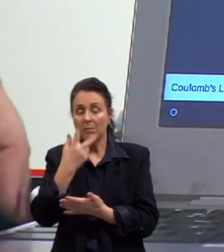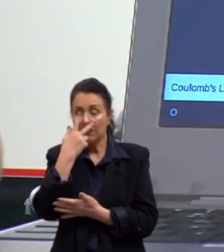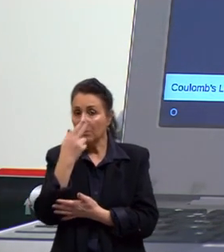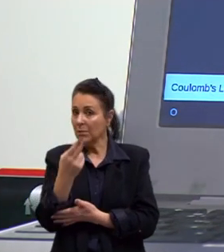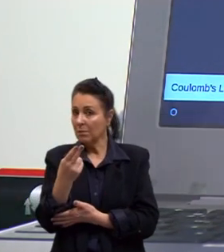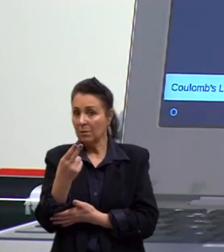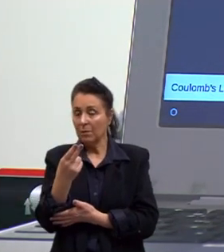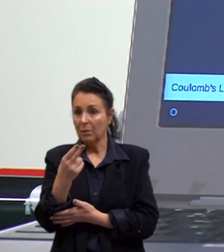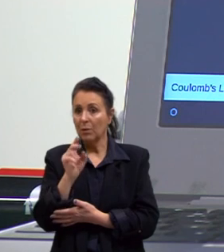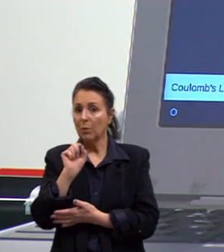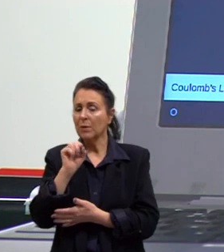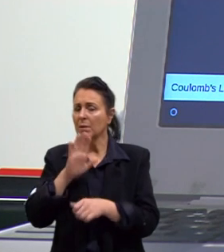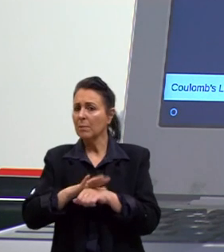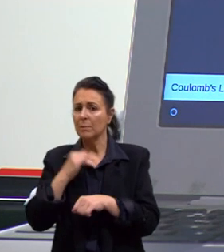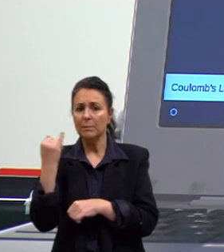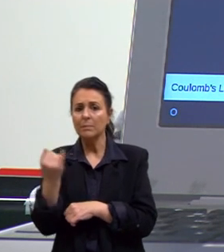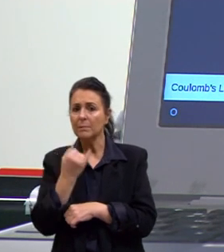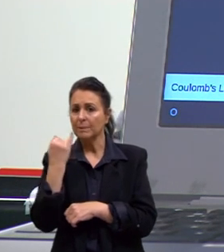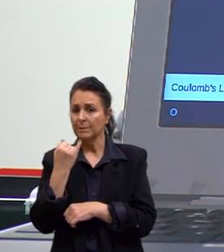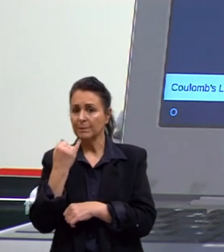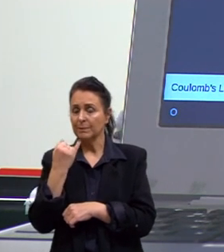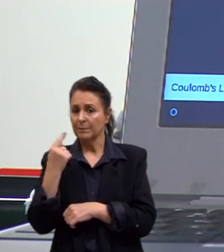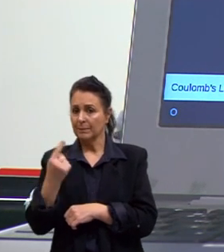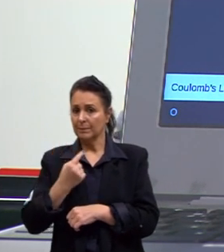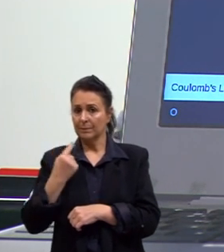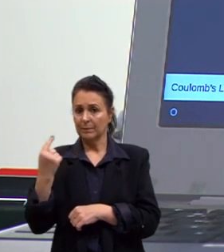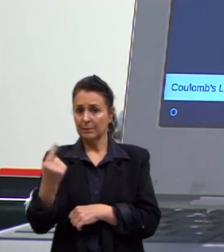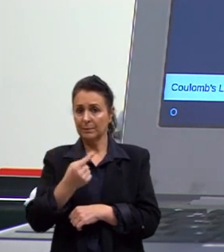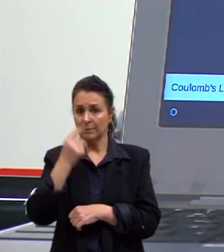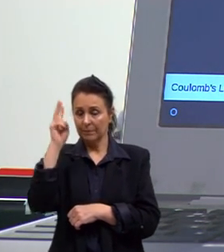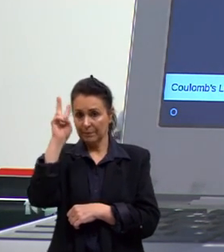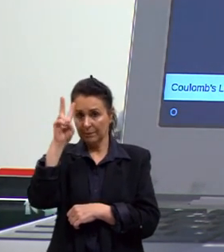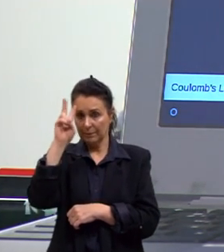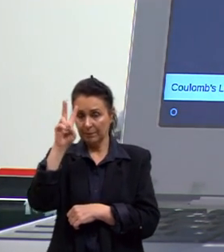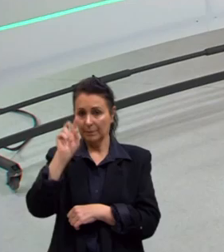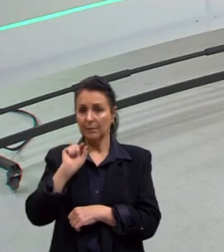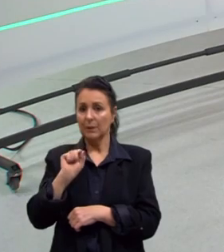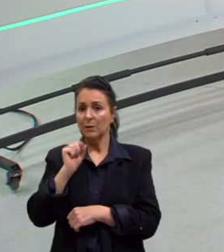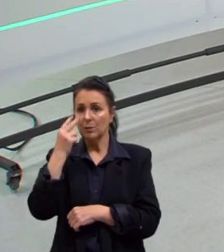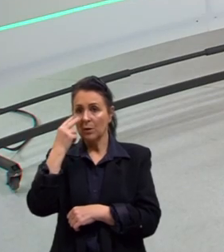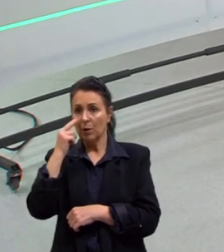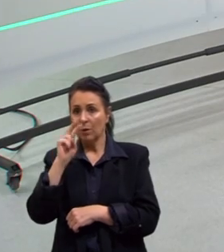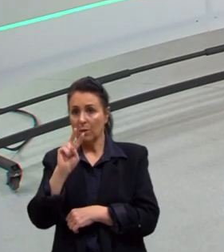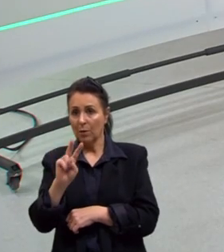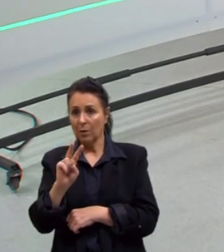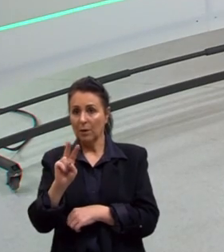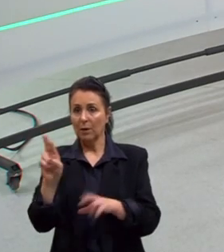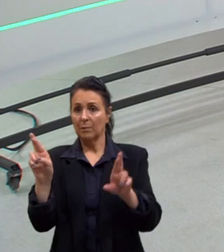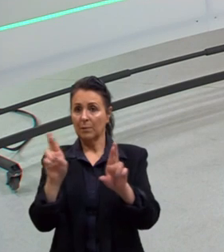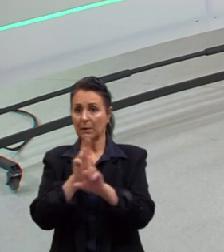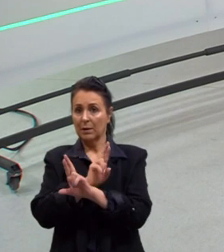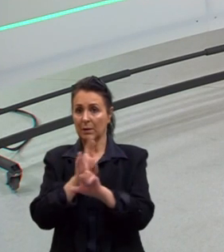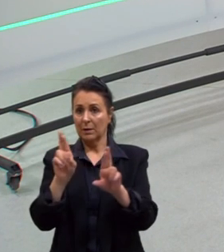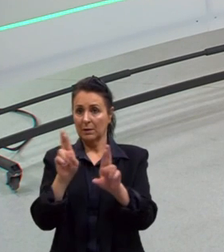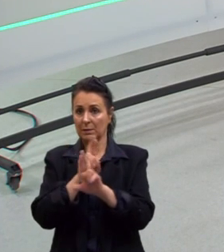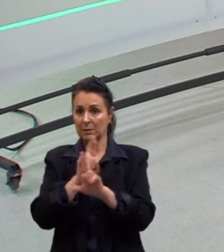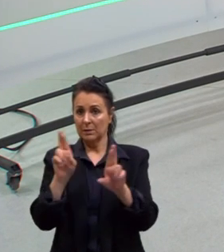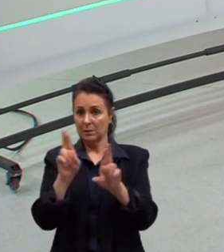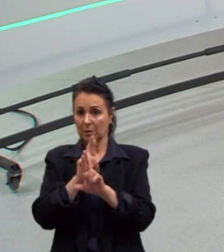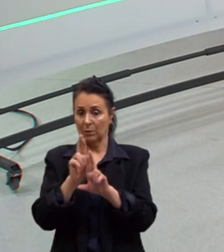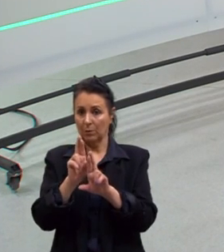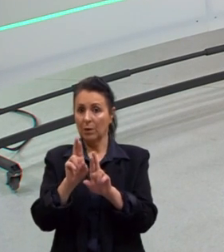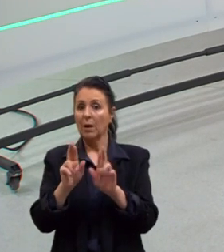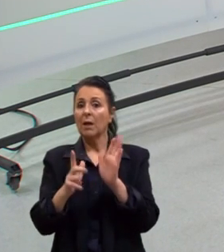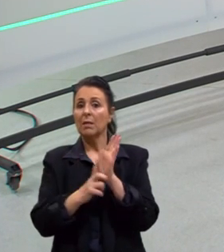tá então o que importa né para gente aqui é lembrar que quando a gente olha para essa relação aqui né